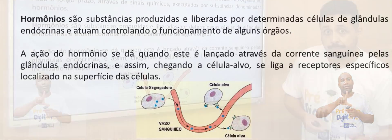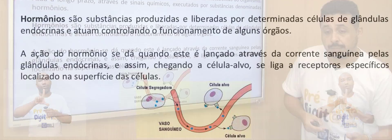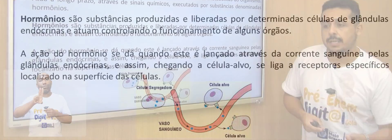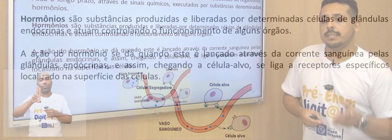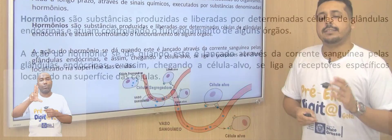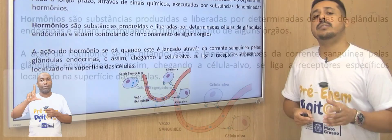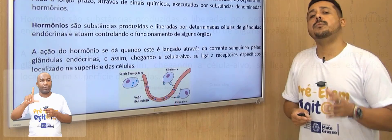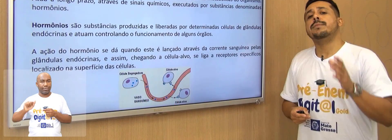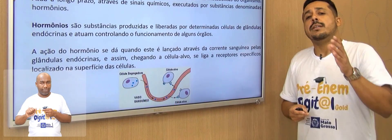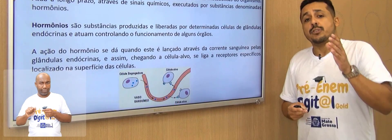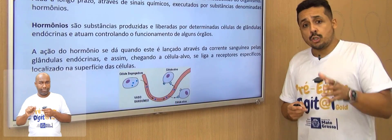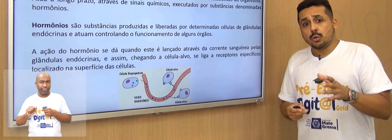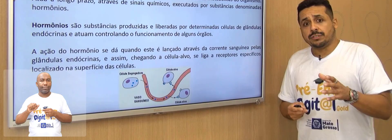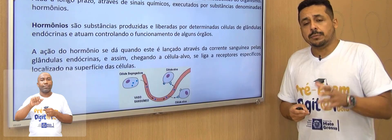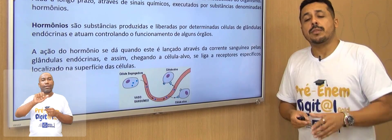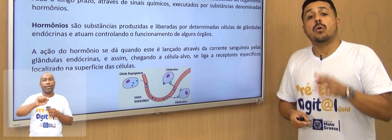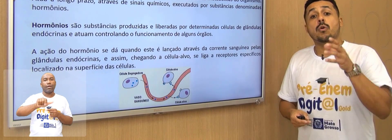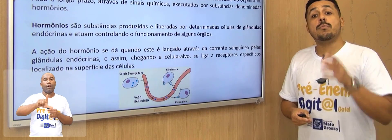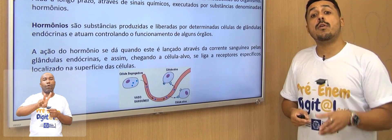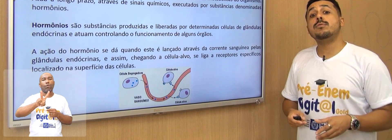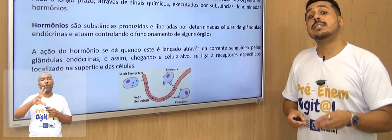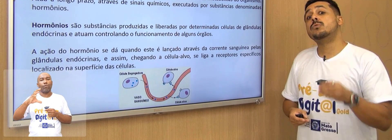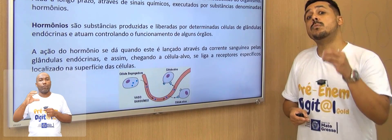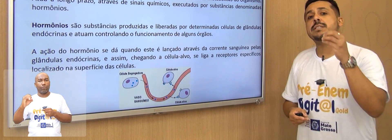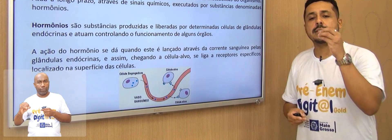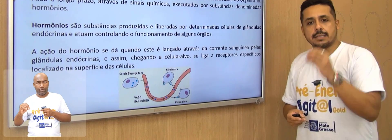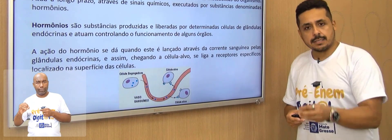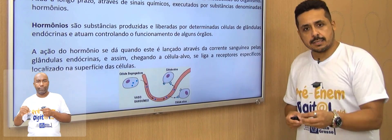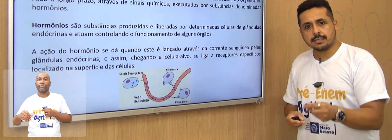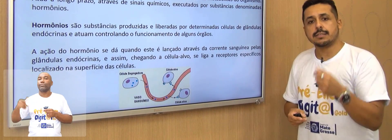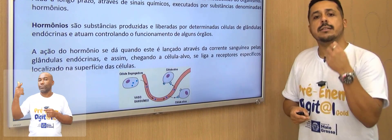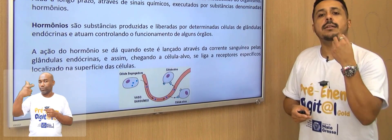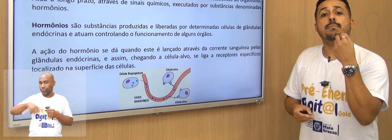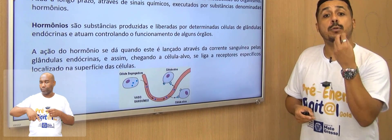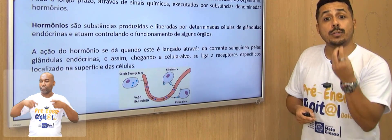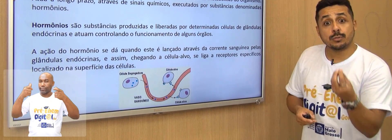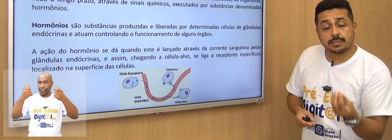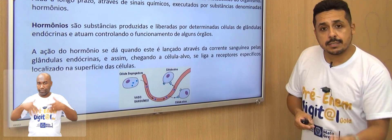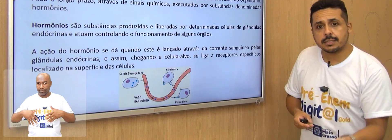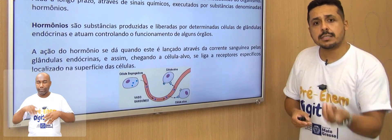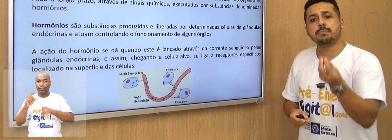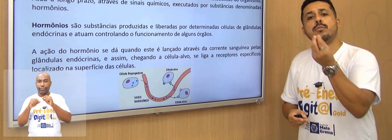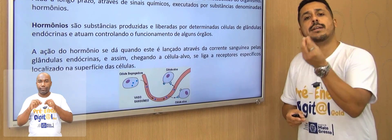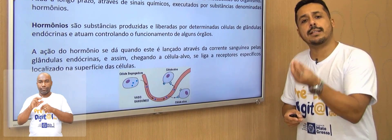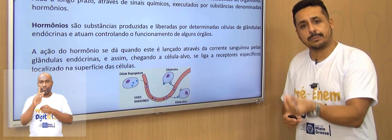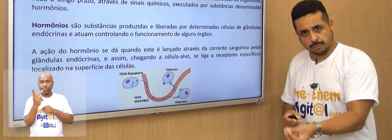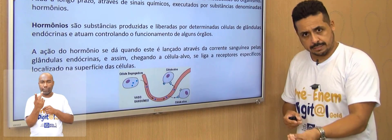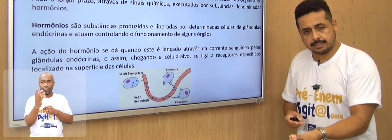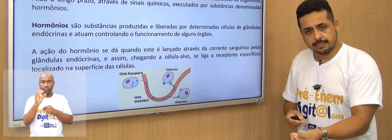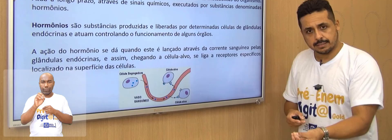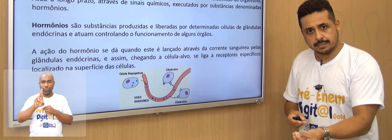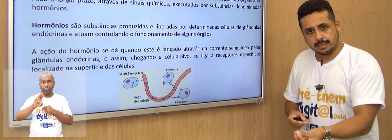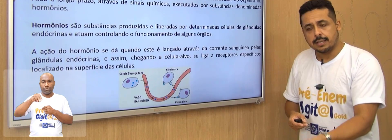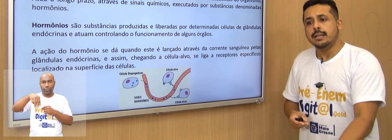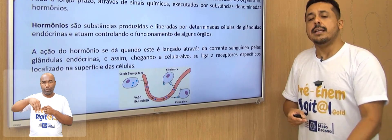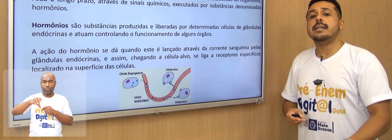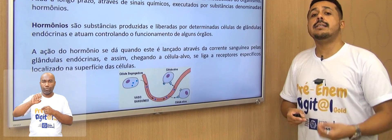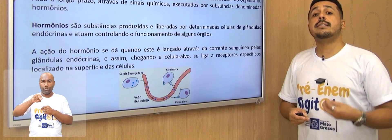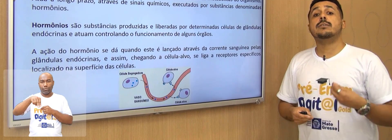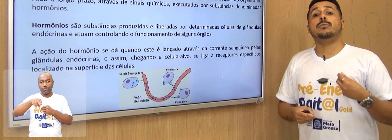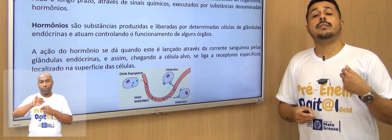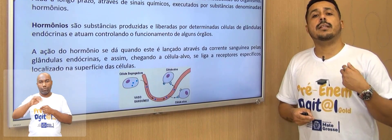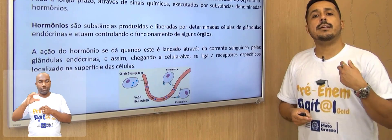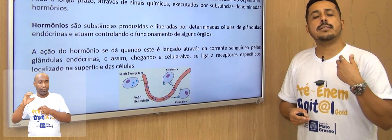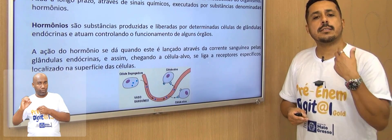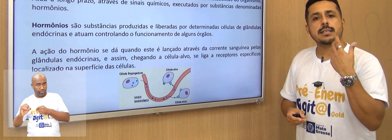células-alvo. Então, de novo, hormônios são substâncias produzidas por glândulas.